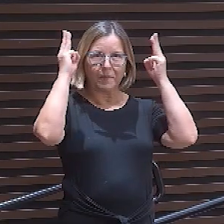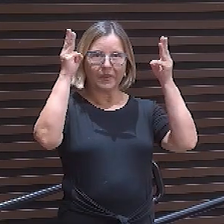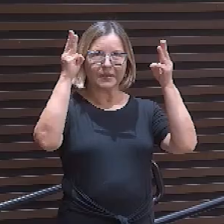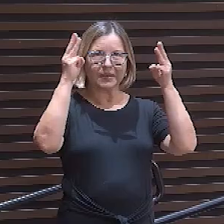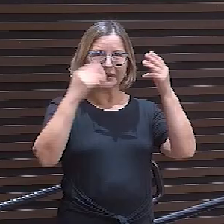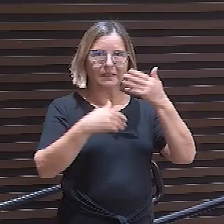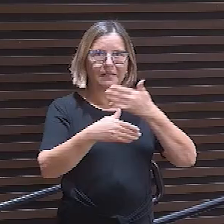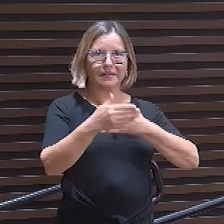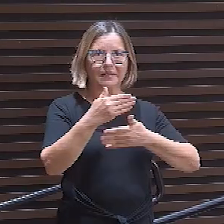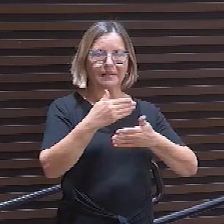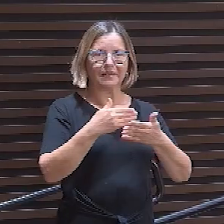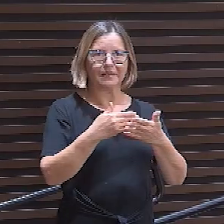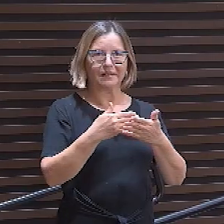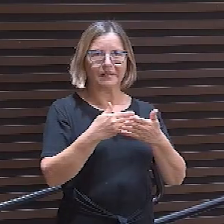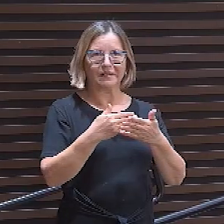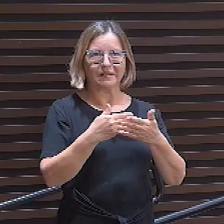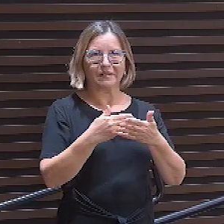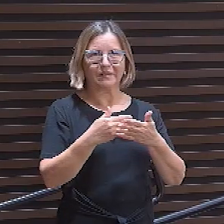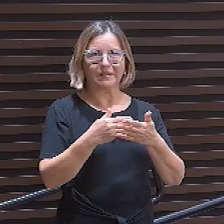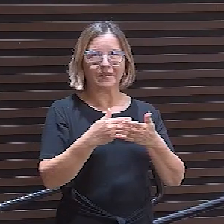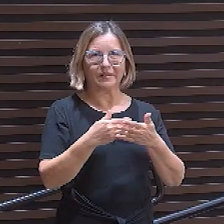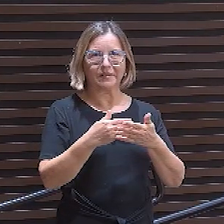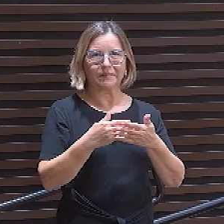fé, Moisés